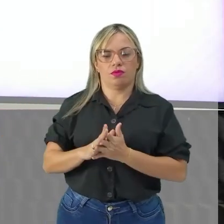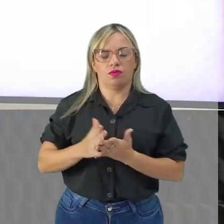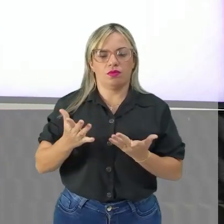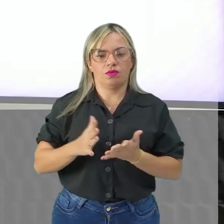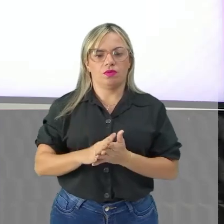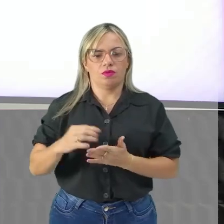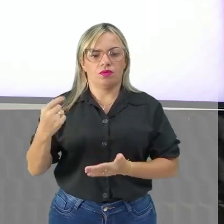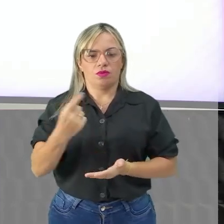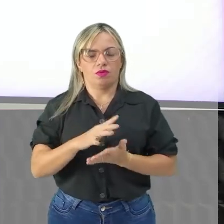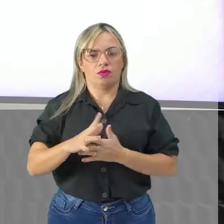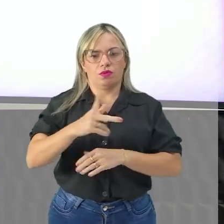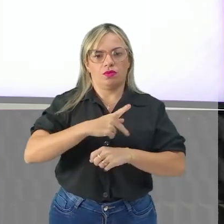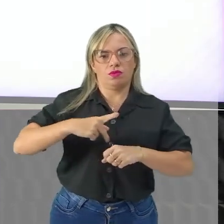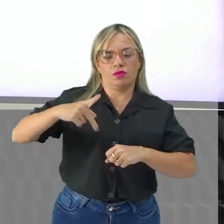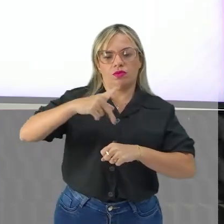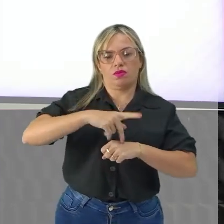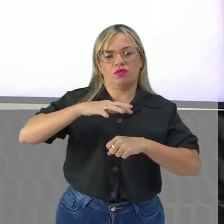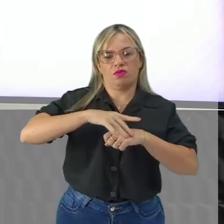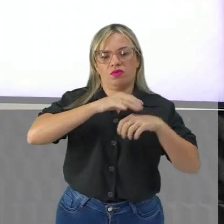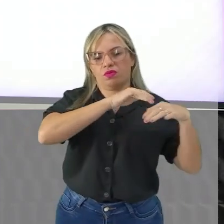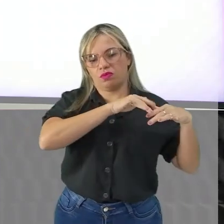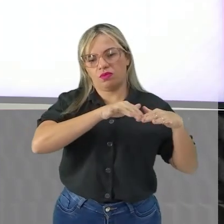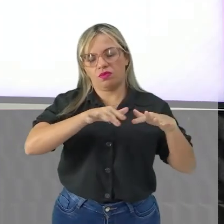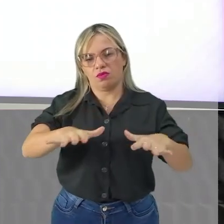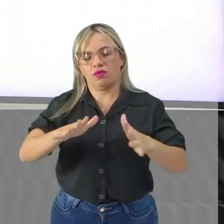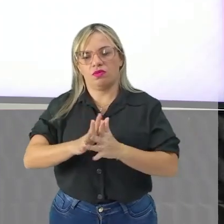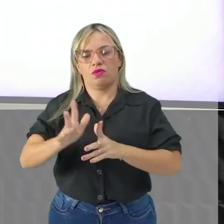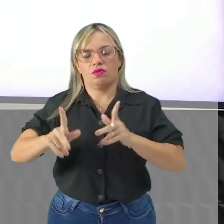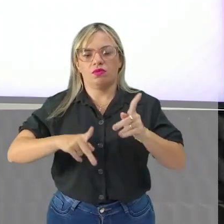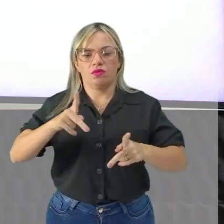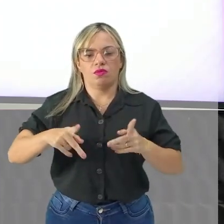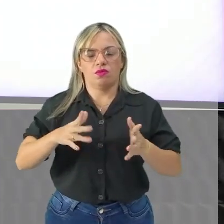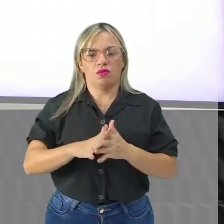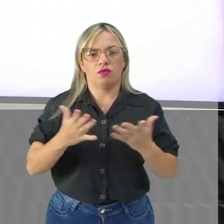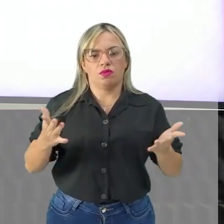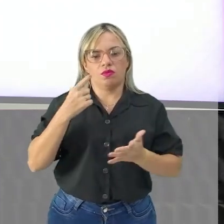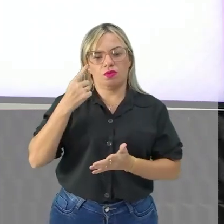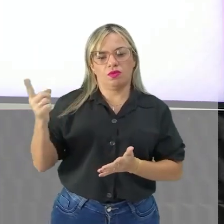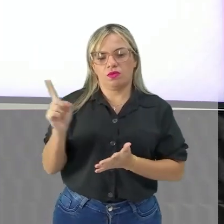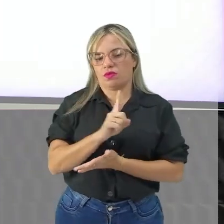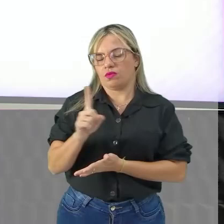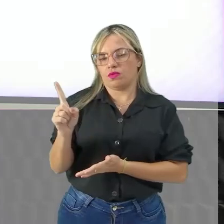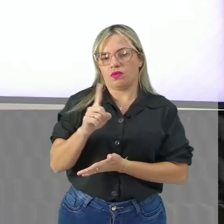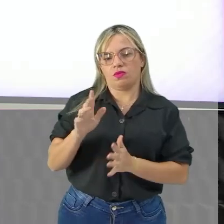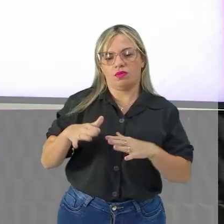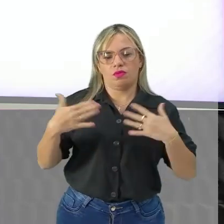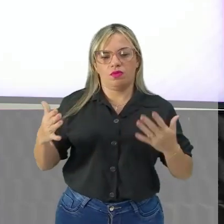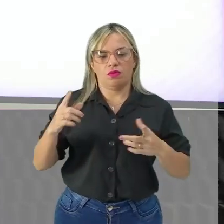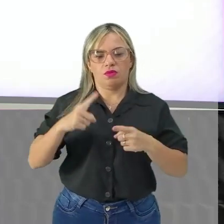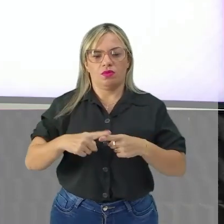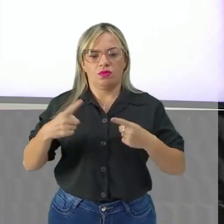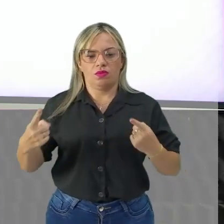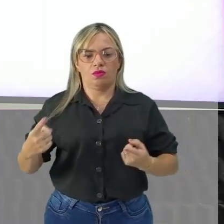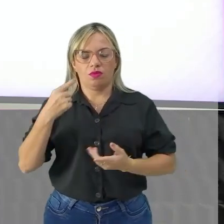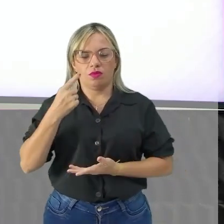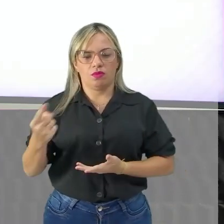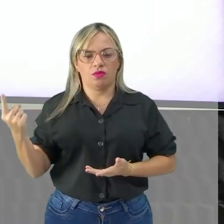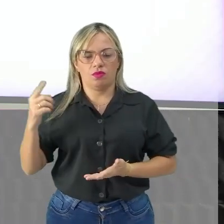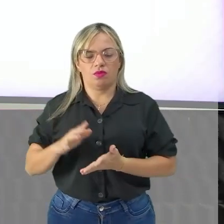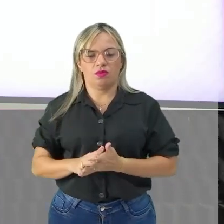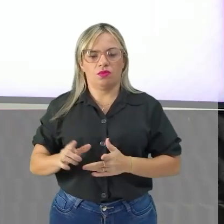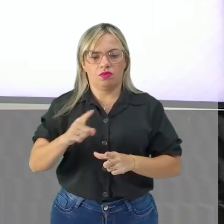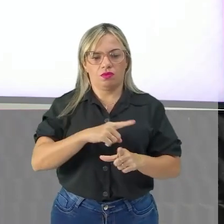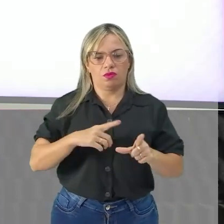como é que eu posso dizer, em surto, né, entre a população. Não é o caso da esquistossomose, mas